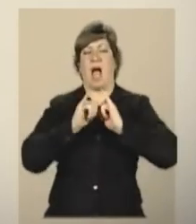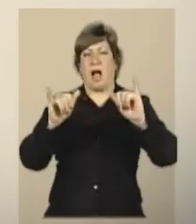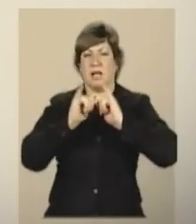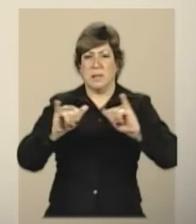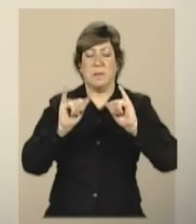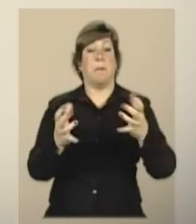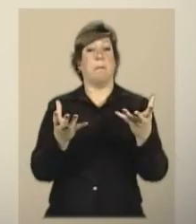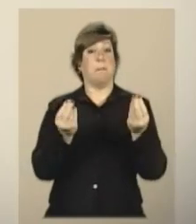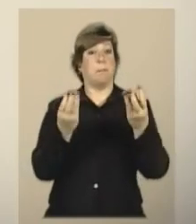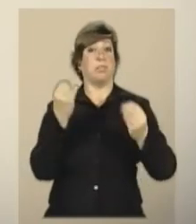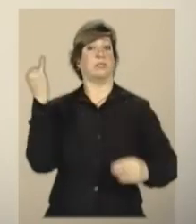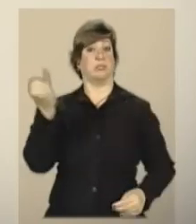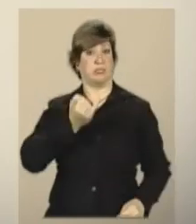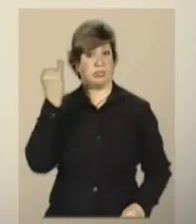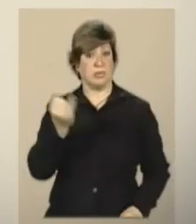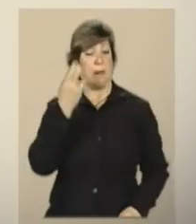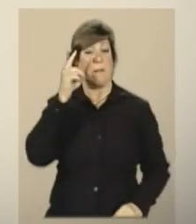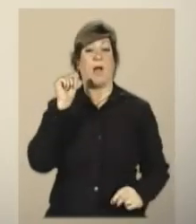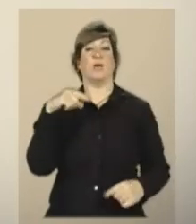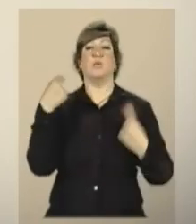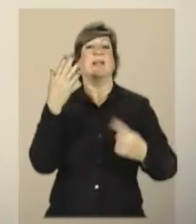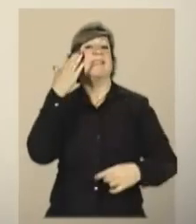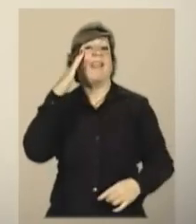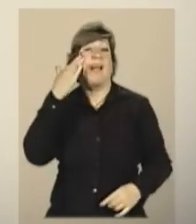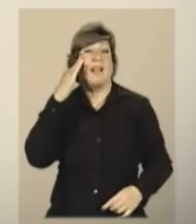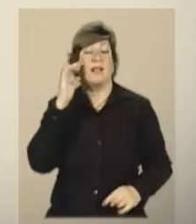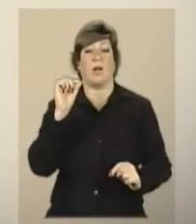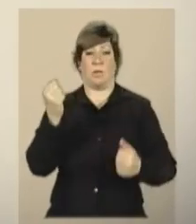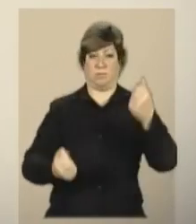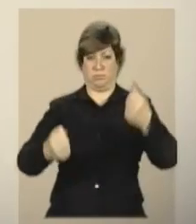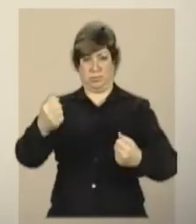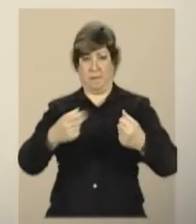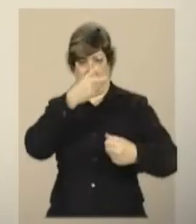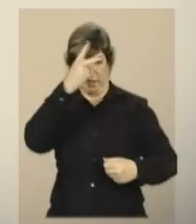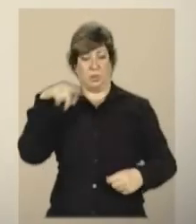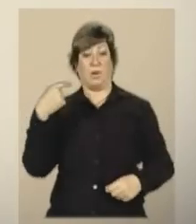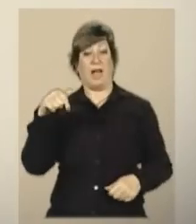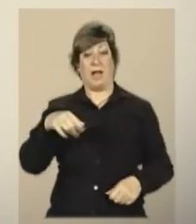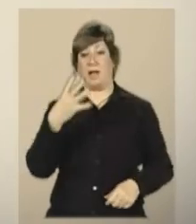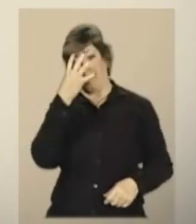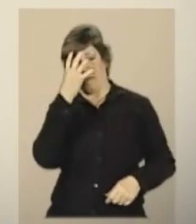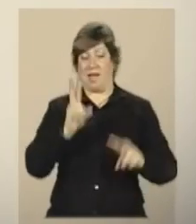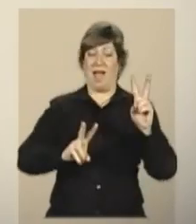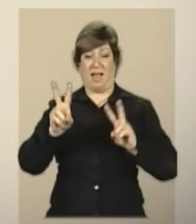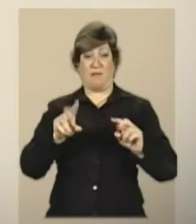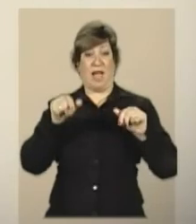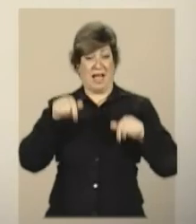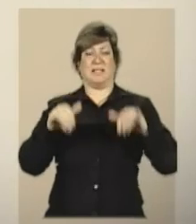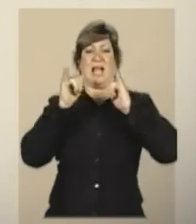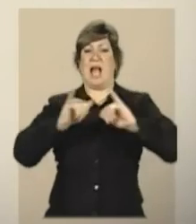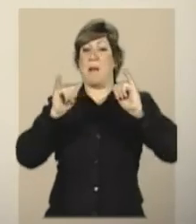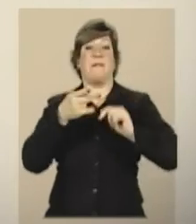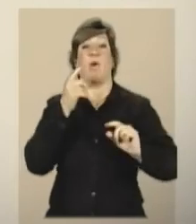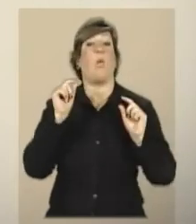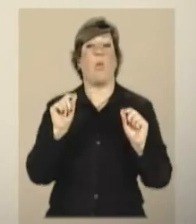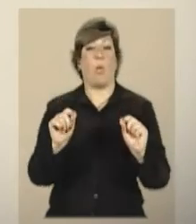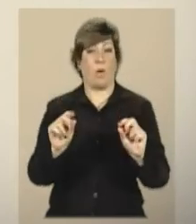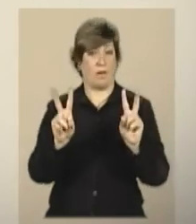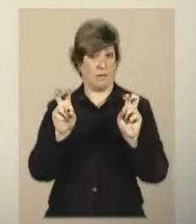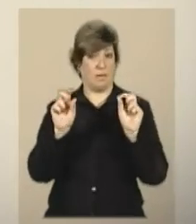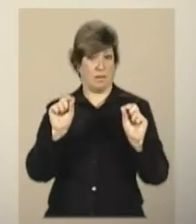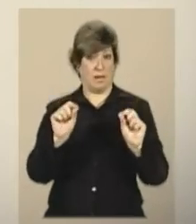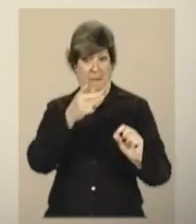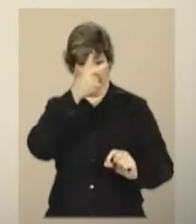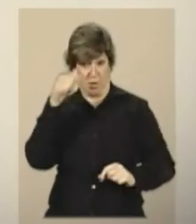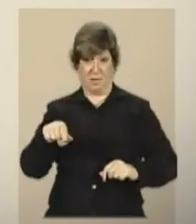uma campanha muito importante para concientizar os motoristas durante o carnaval essa campanha diz o seguinte Max